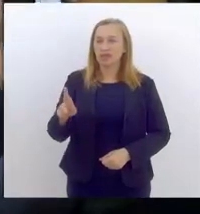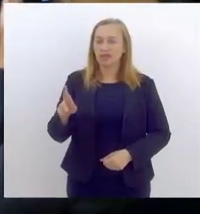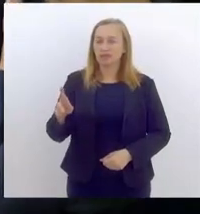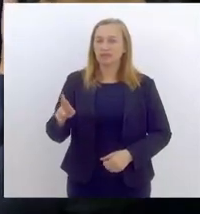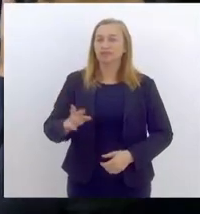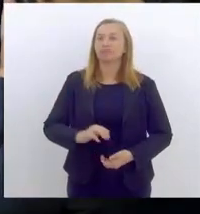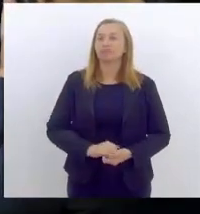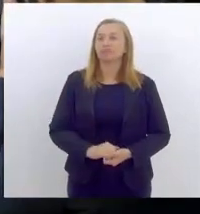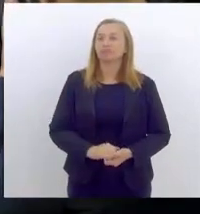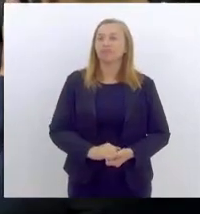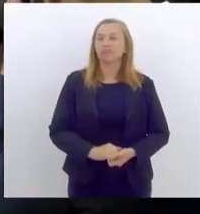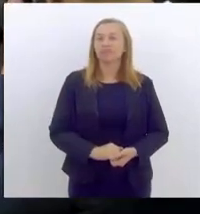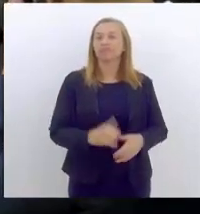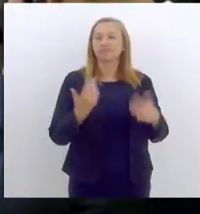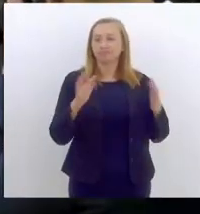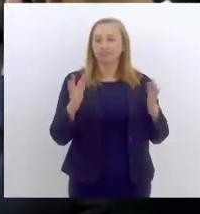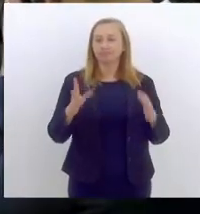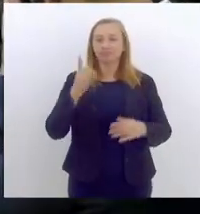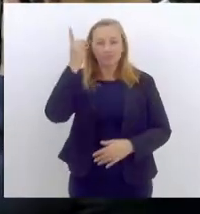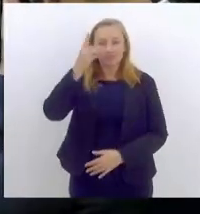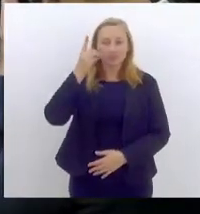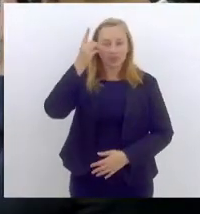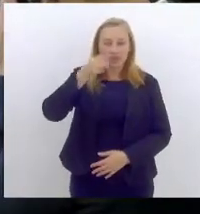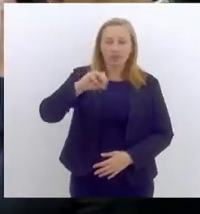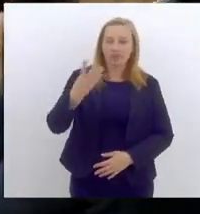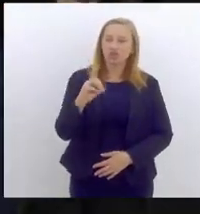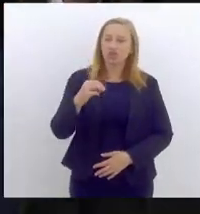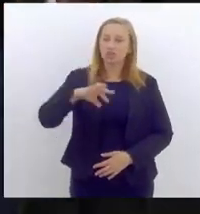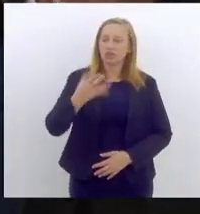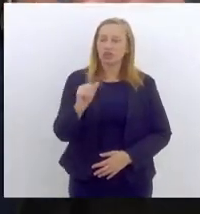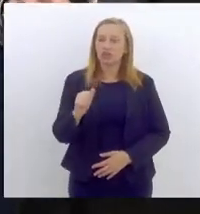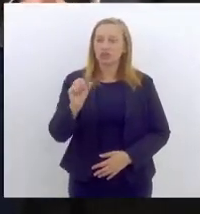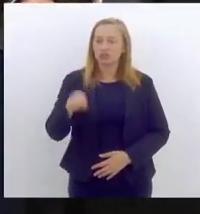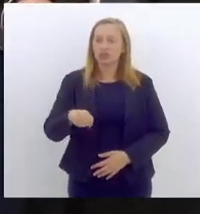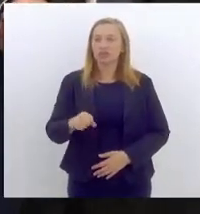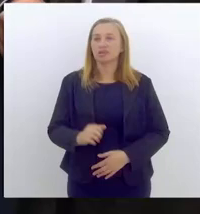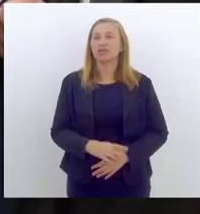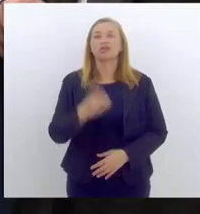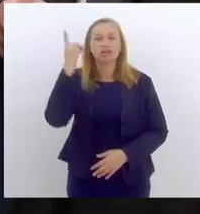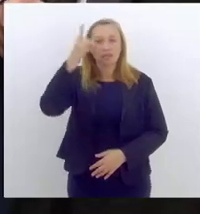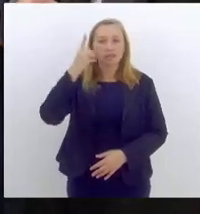Deputado Chico Machado vota sim. Deputado Cláudio Caiado.